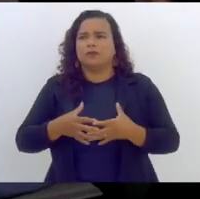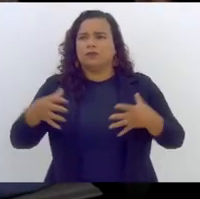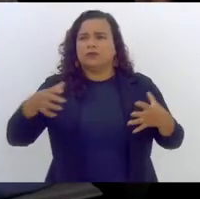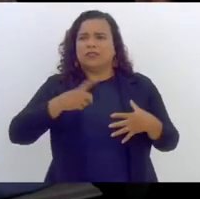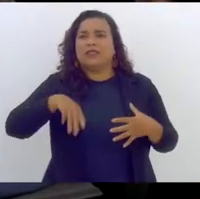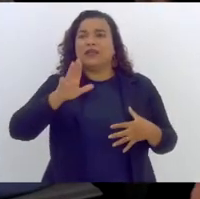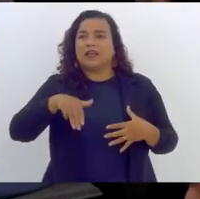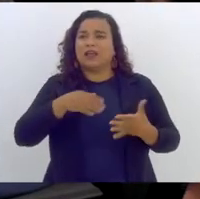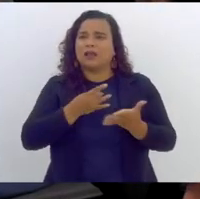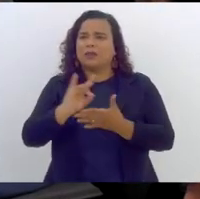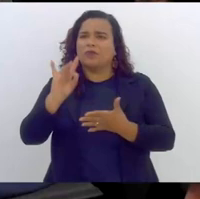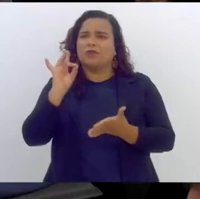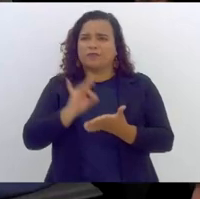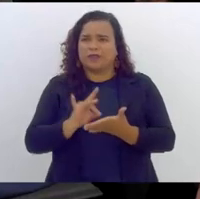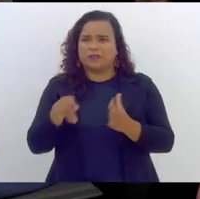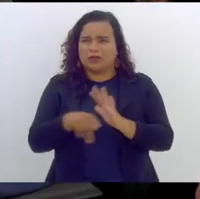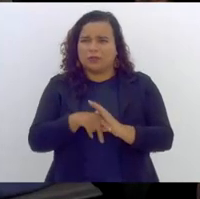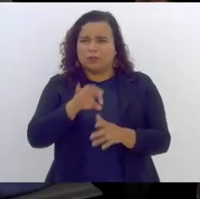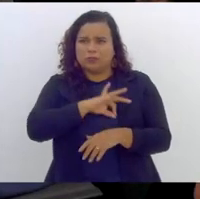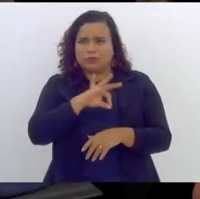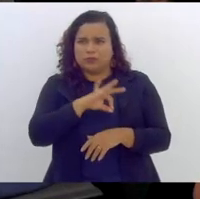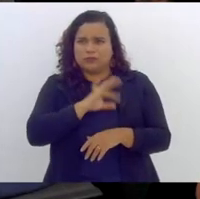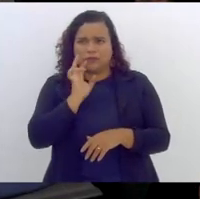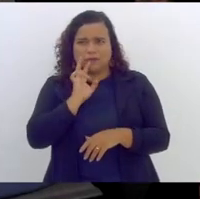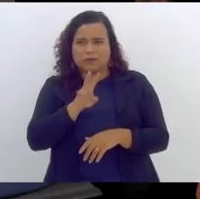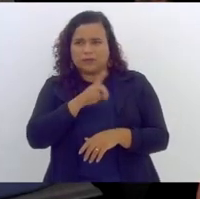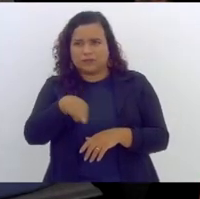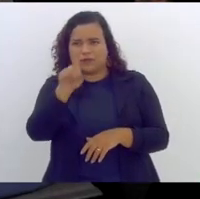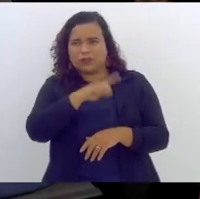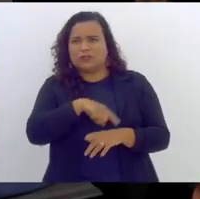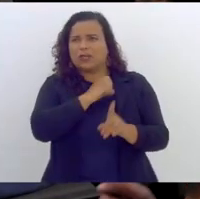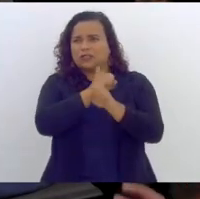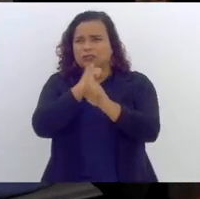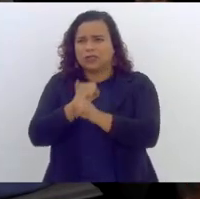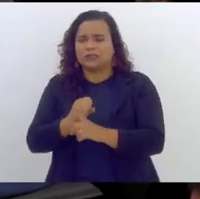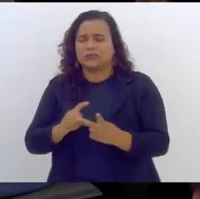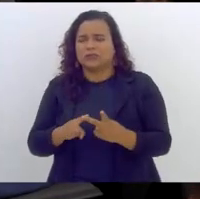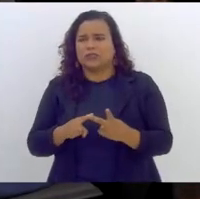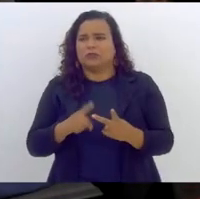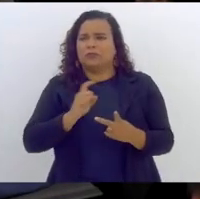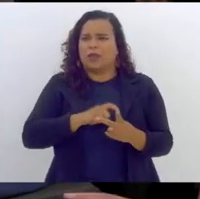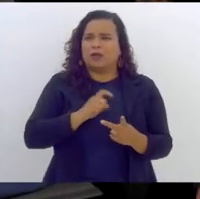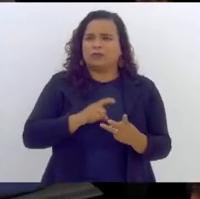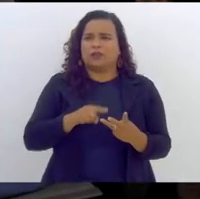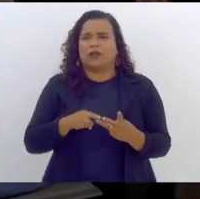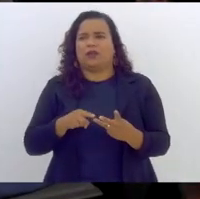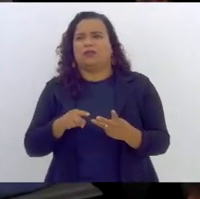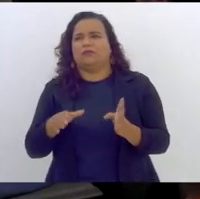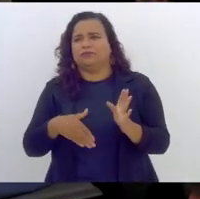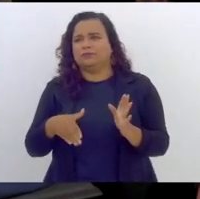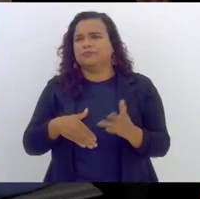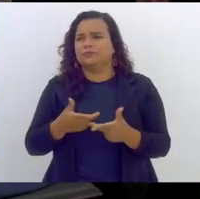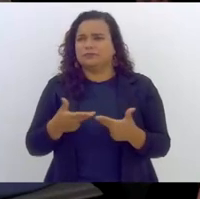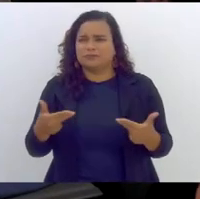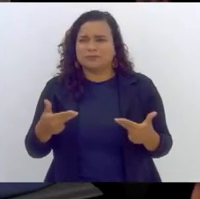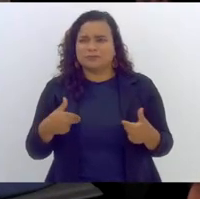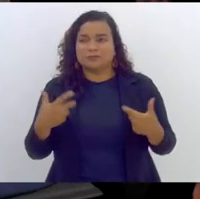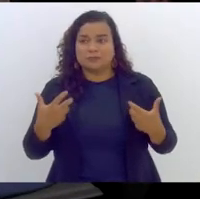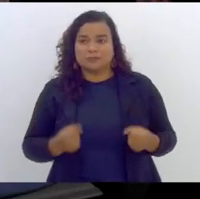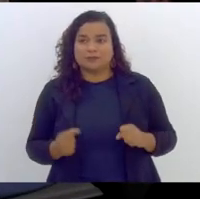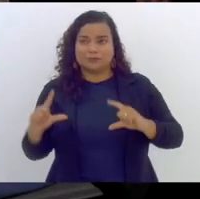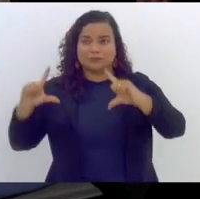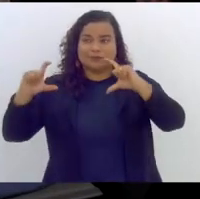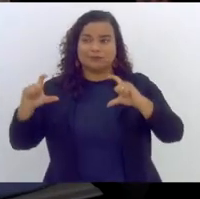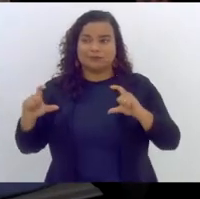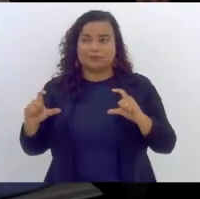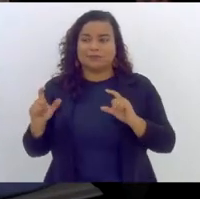Inimigos da polícia que senhores como assassinos cruéis malfeitores Que se deixam fotografar ao lado